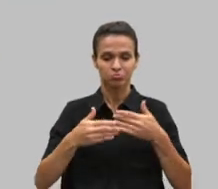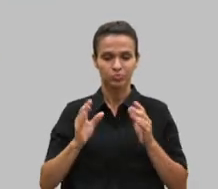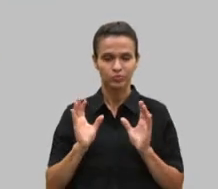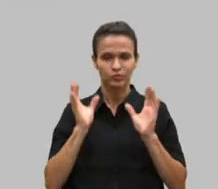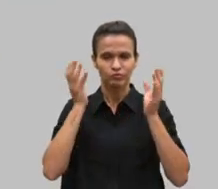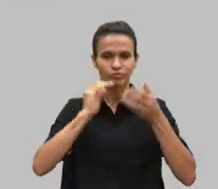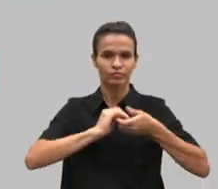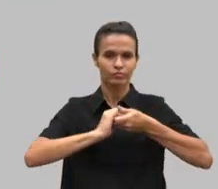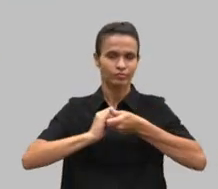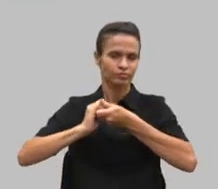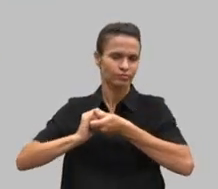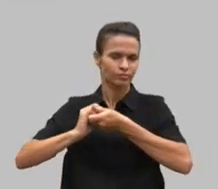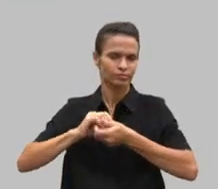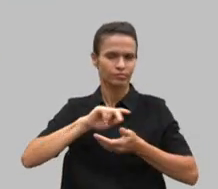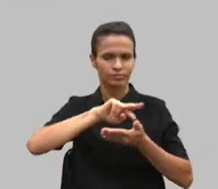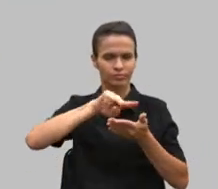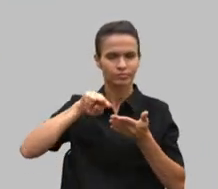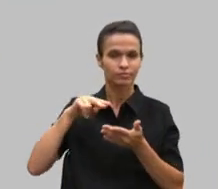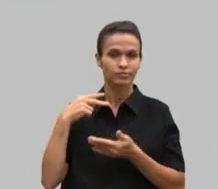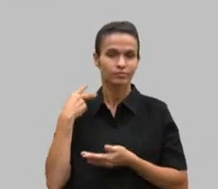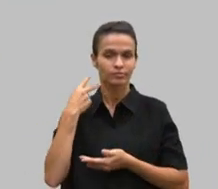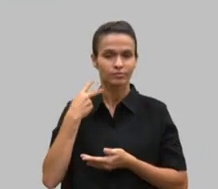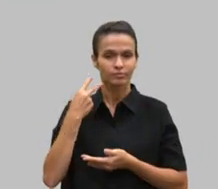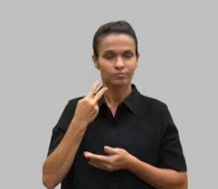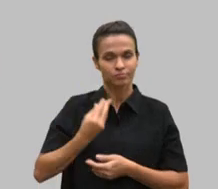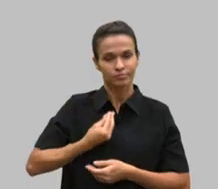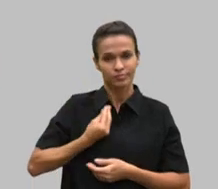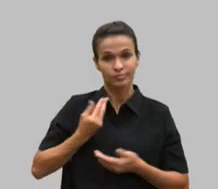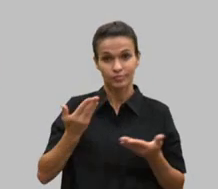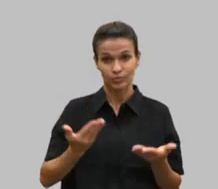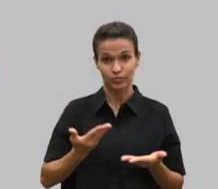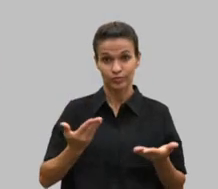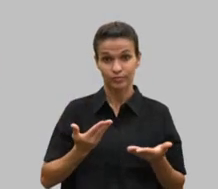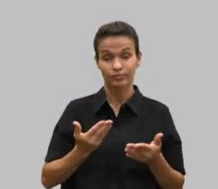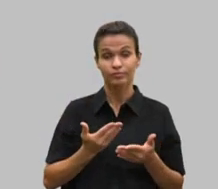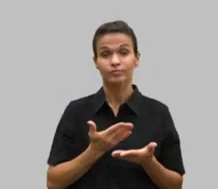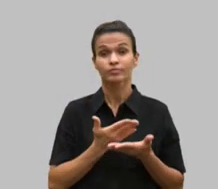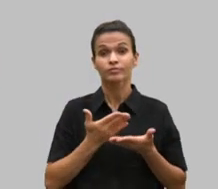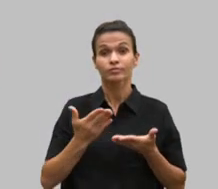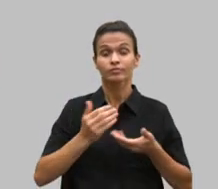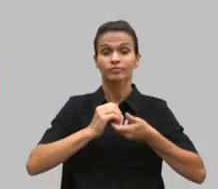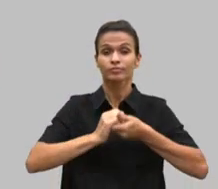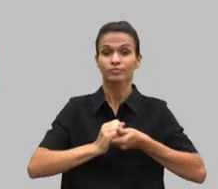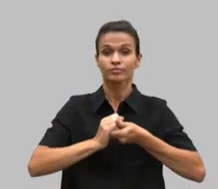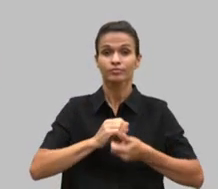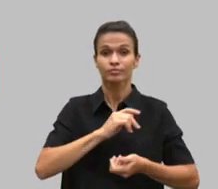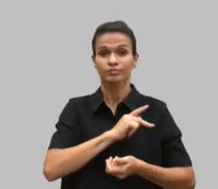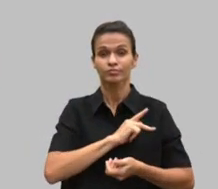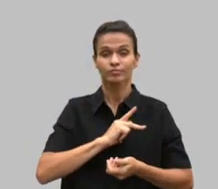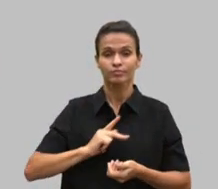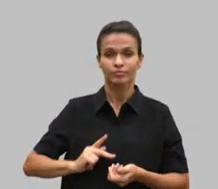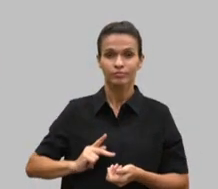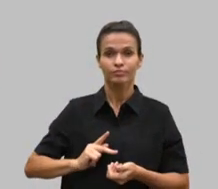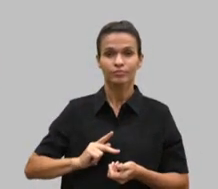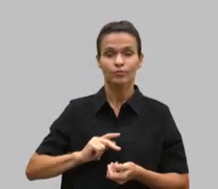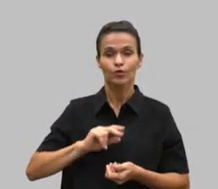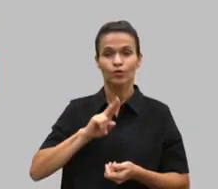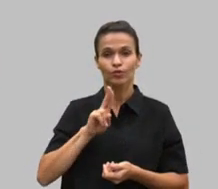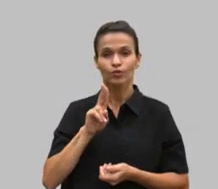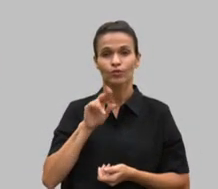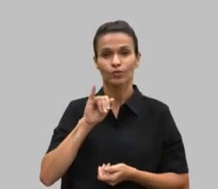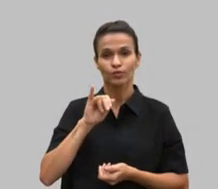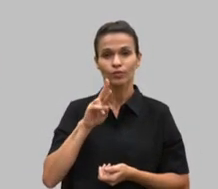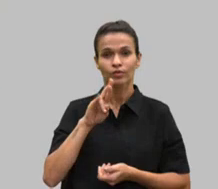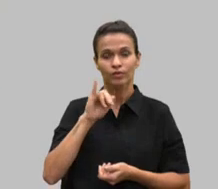vereadores vereadores que estão presentes no dia de hoje mas inicia comentando meu amigo presidente da Câmara de Janaúba o Iris que tá aqui um abraço